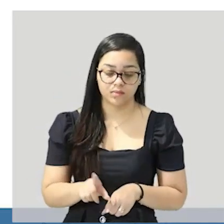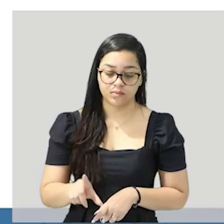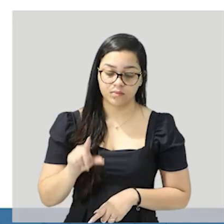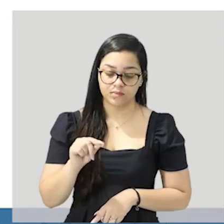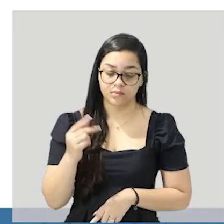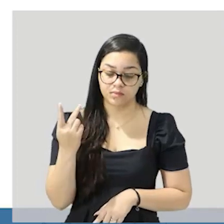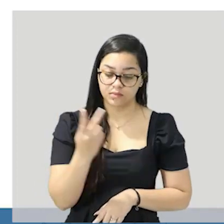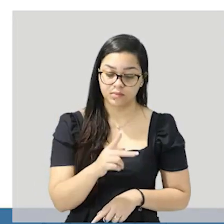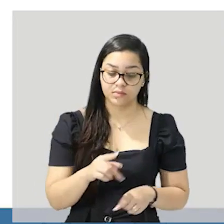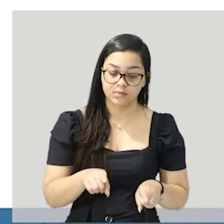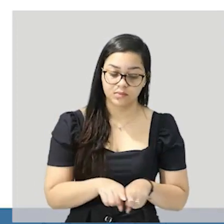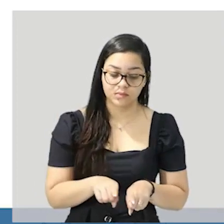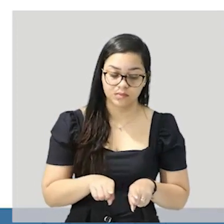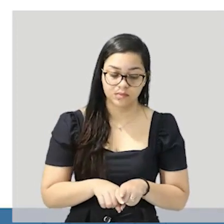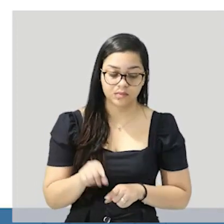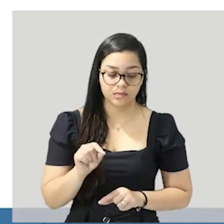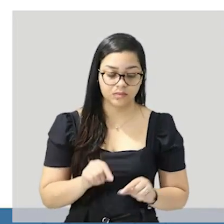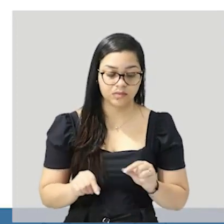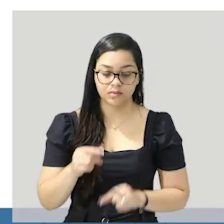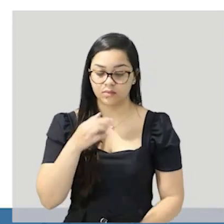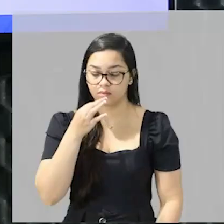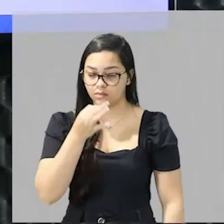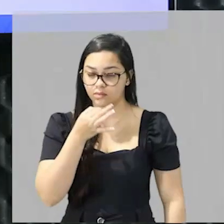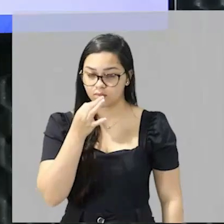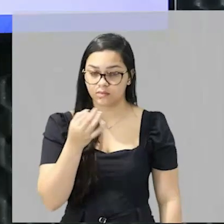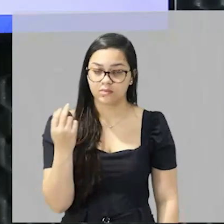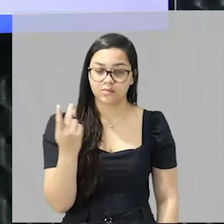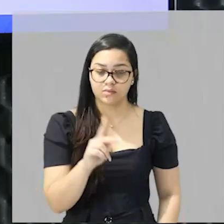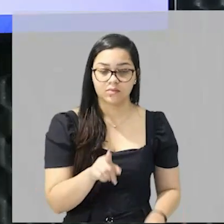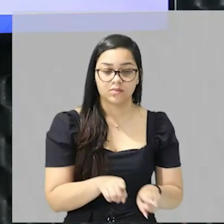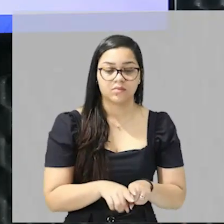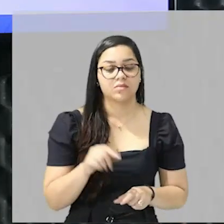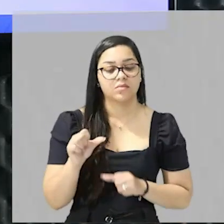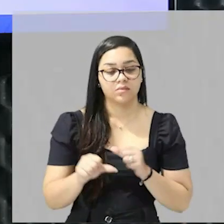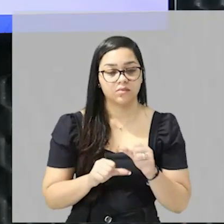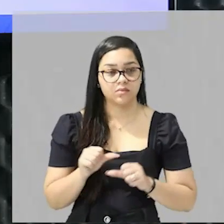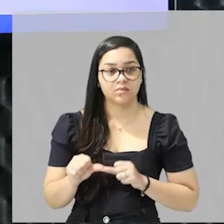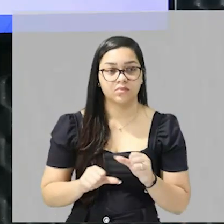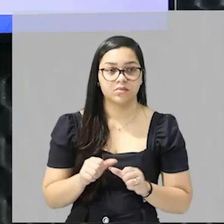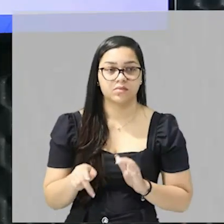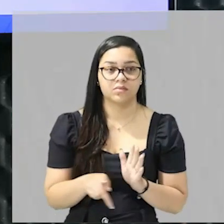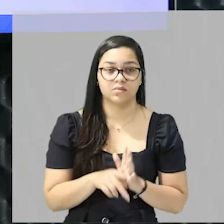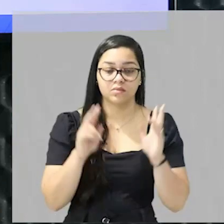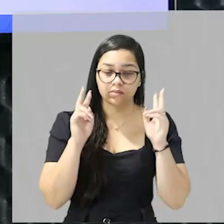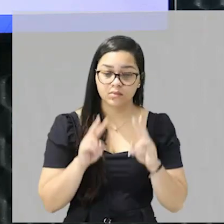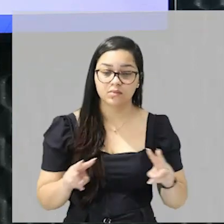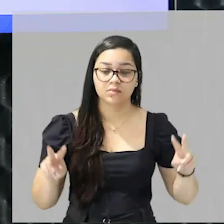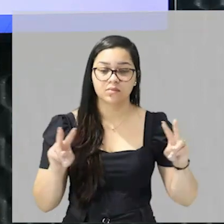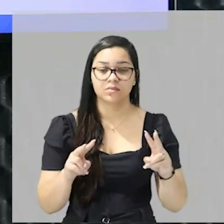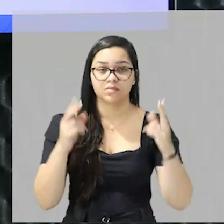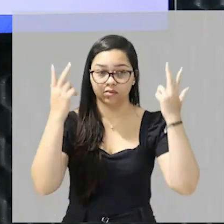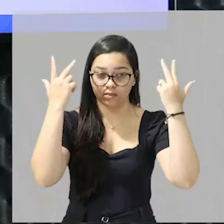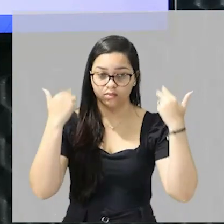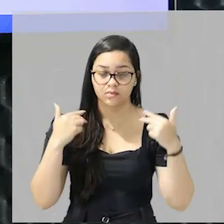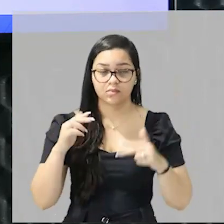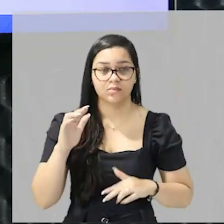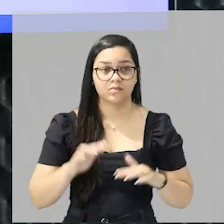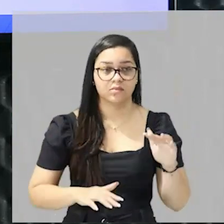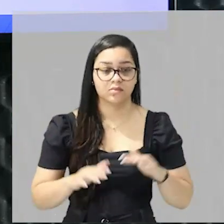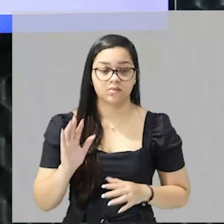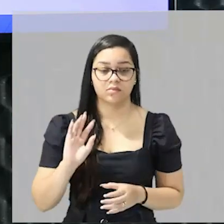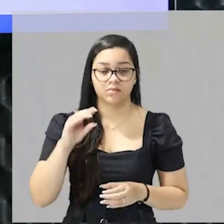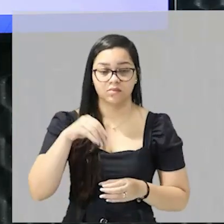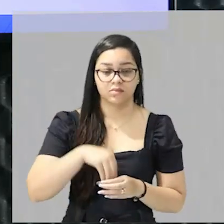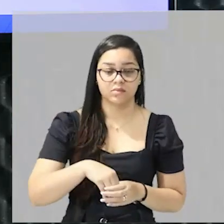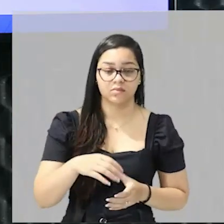está tentando ser, a opinião dela está tentando ser modificada por uma visão da cabeleireira, que muitas vezes dentro do